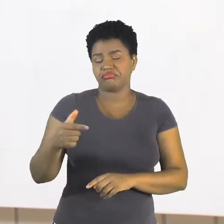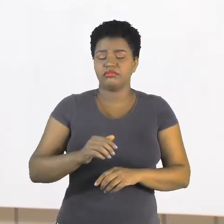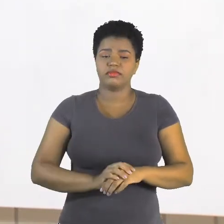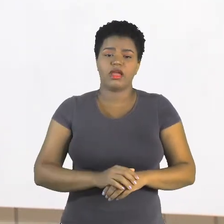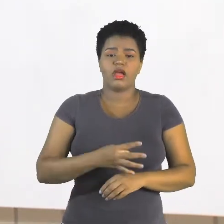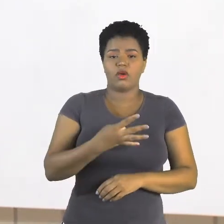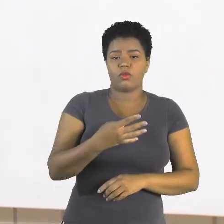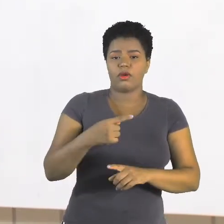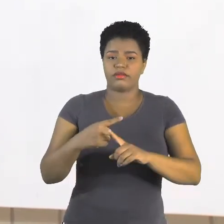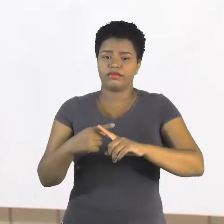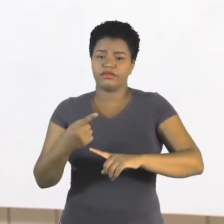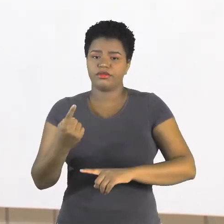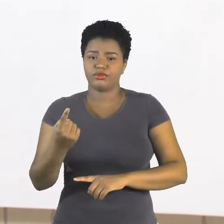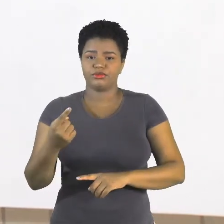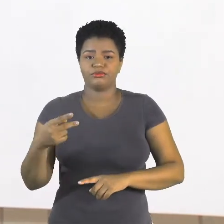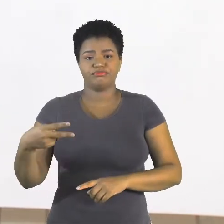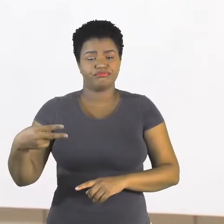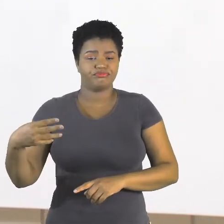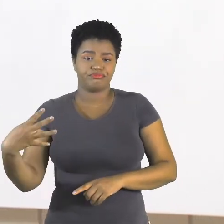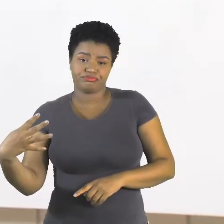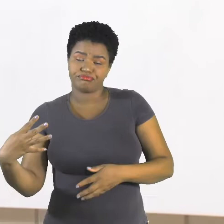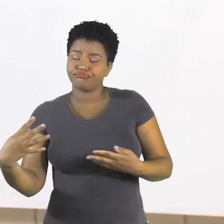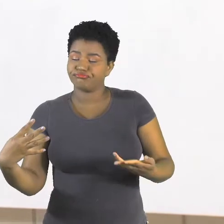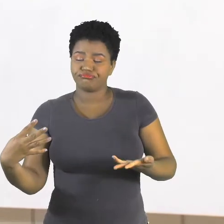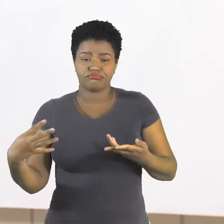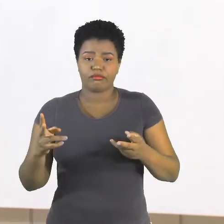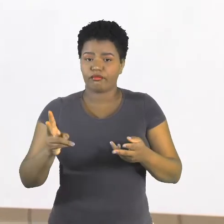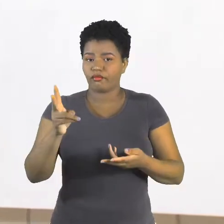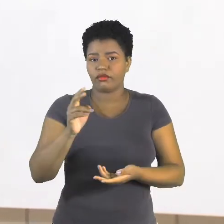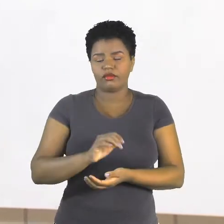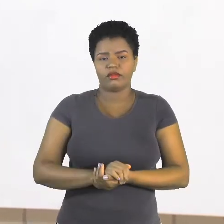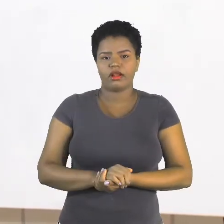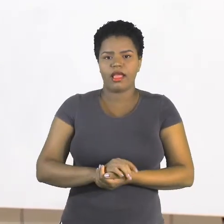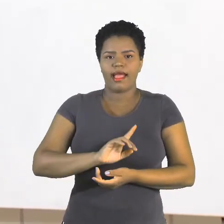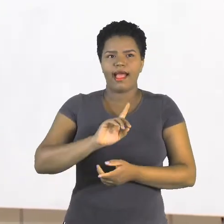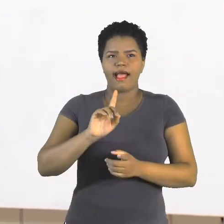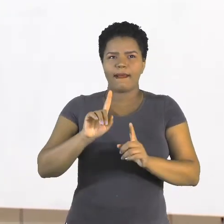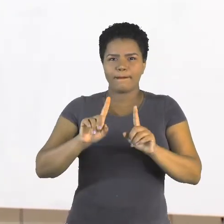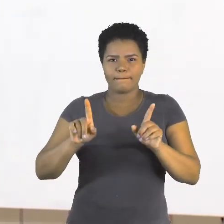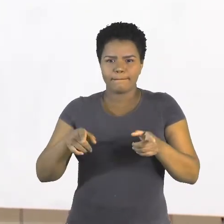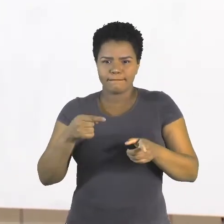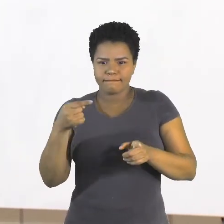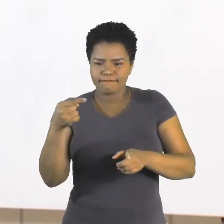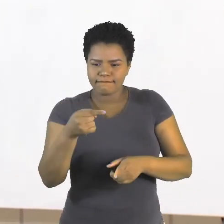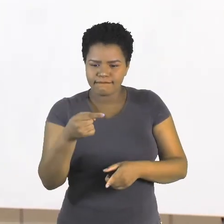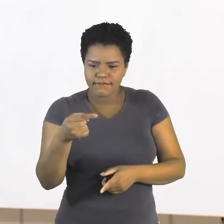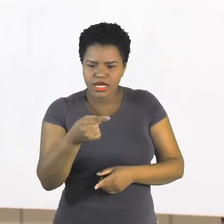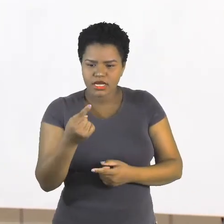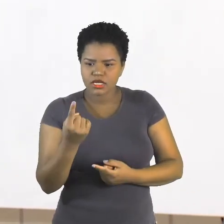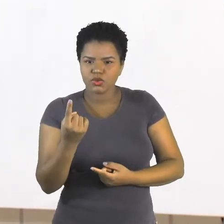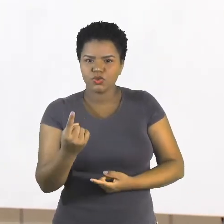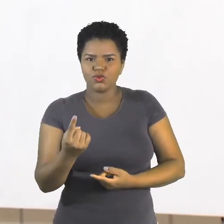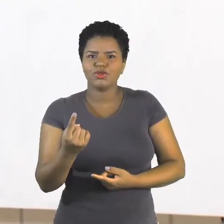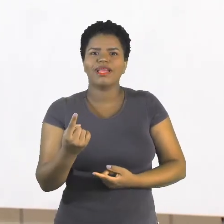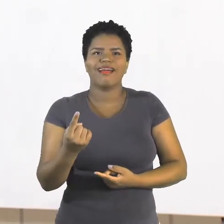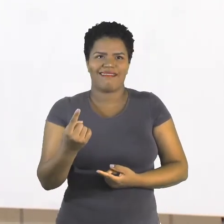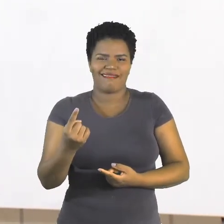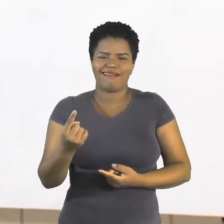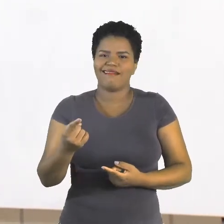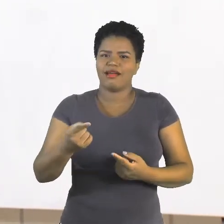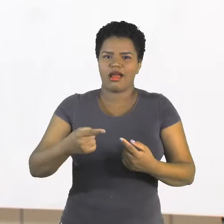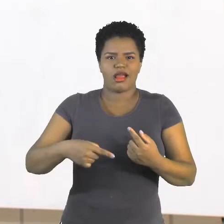continua 4. Mas aí, quando eu coloco o sinal de menos, eu vou inverter o sinal. E quem